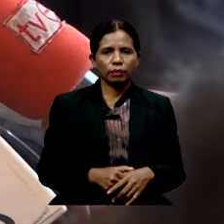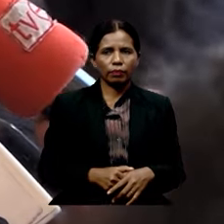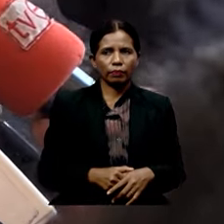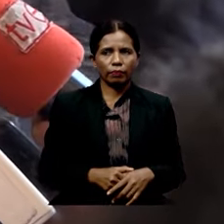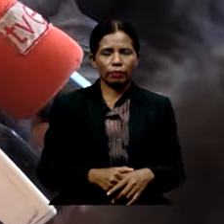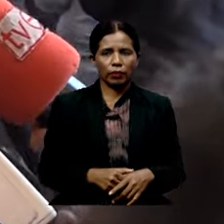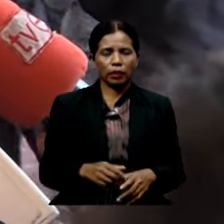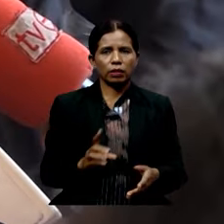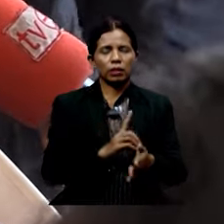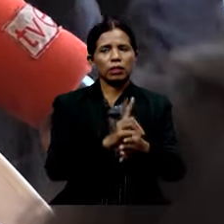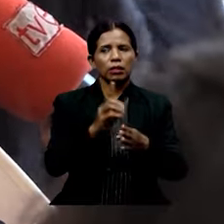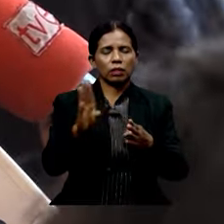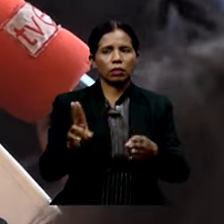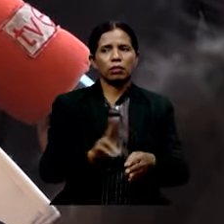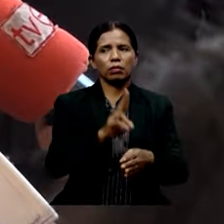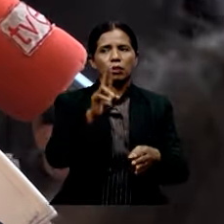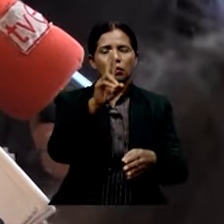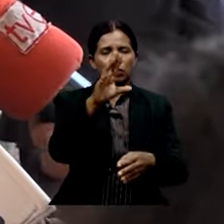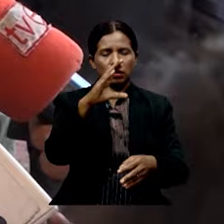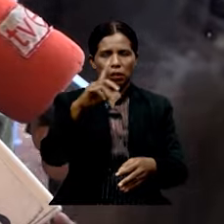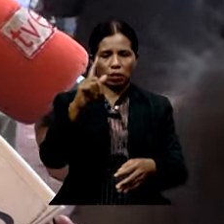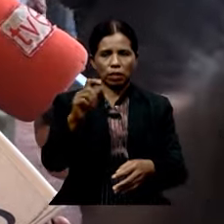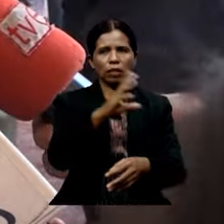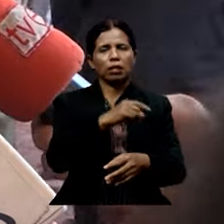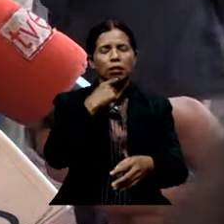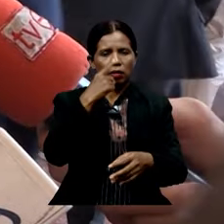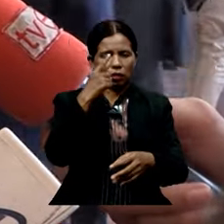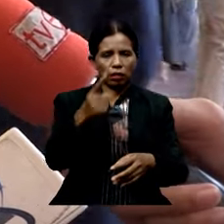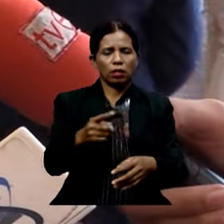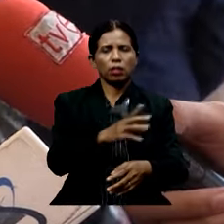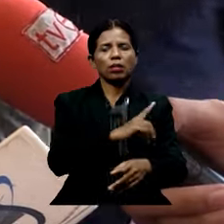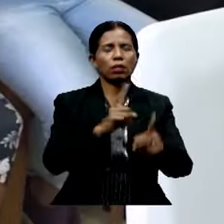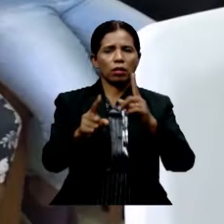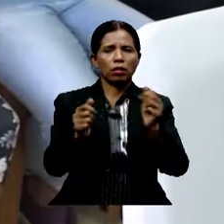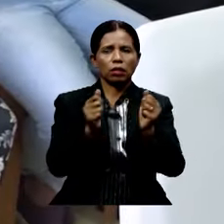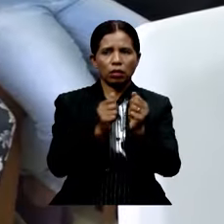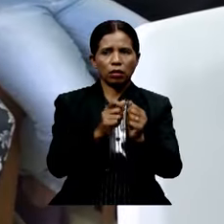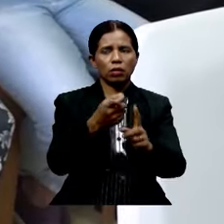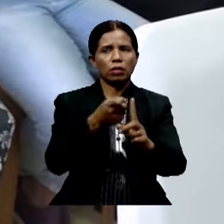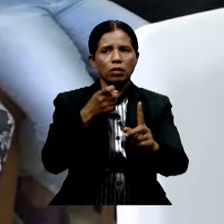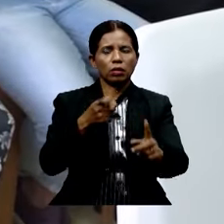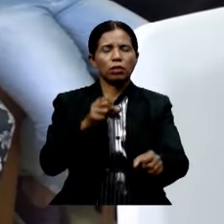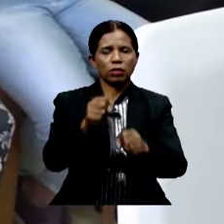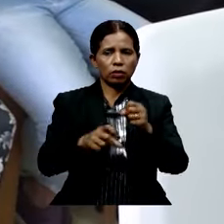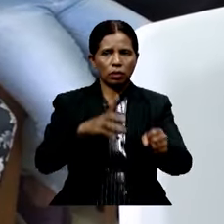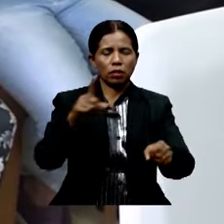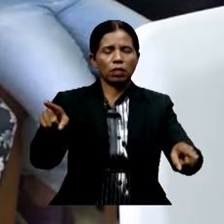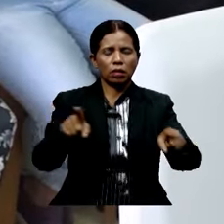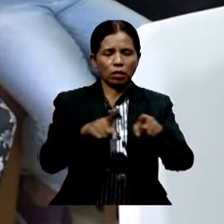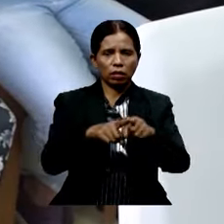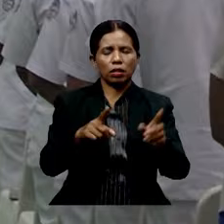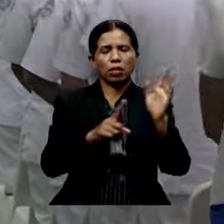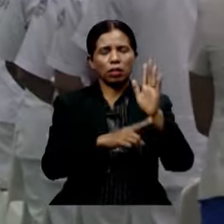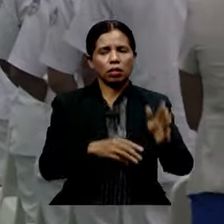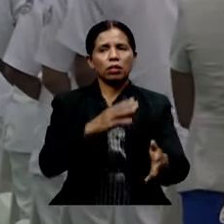Reitor Universidade Católica Timorense KUCT, Frei Joel Pinto, considera crítica na sugestão Sira Nebe Maihusi Sociedade, anessa referência ao